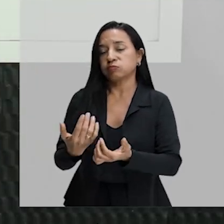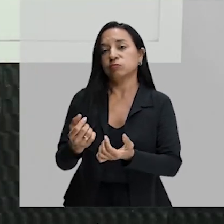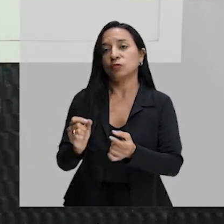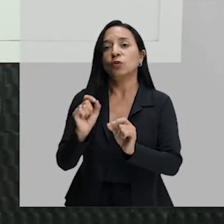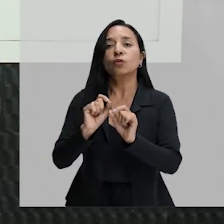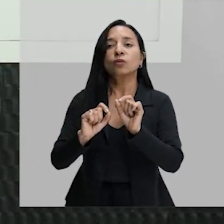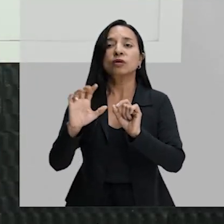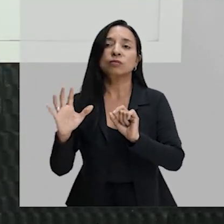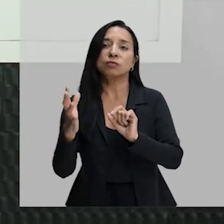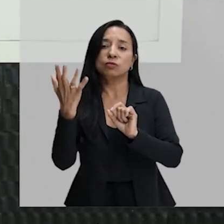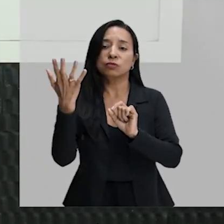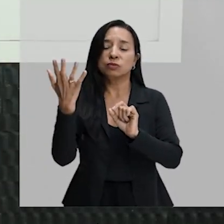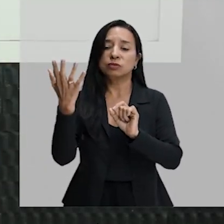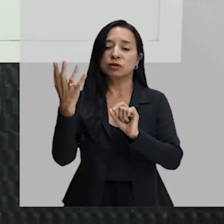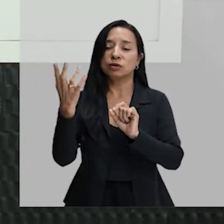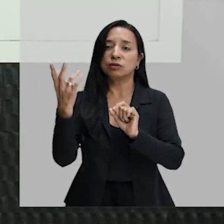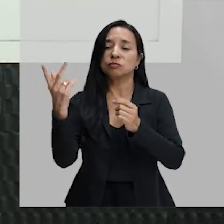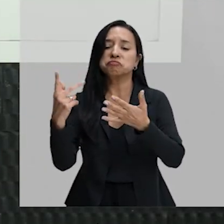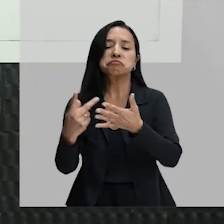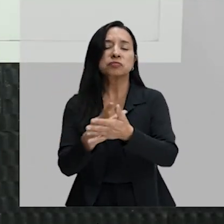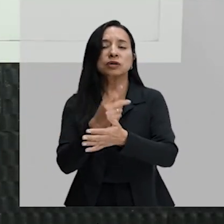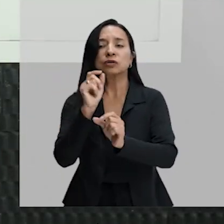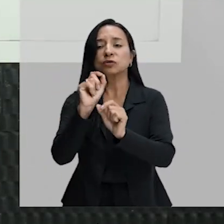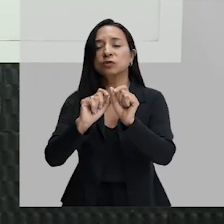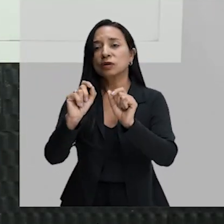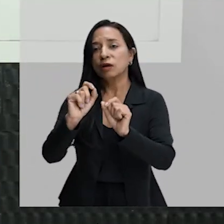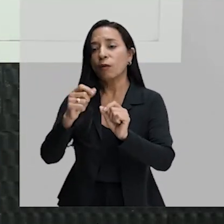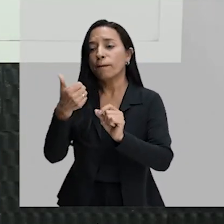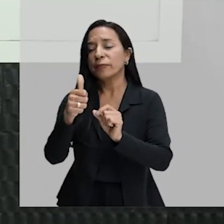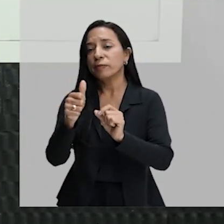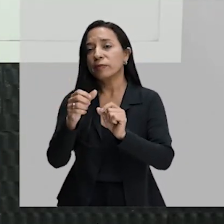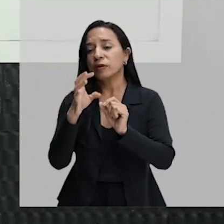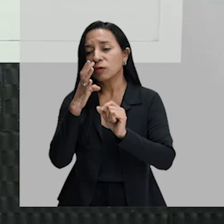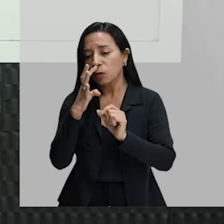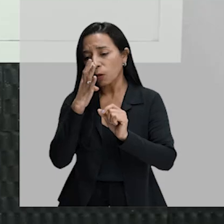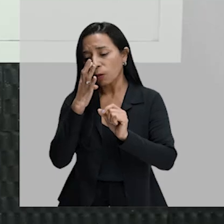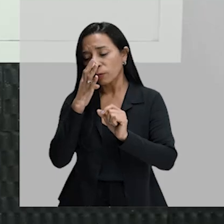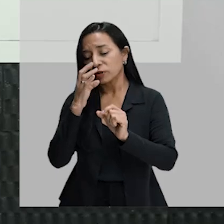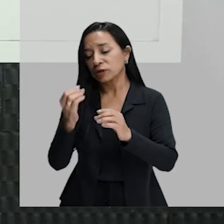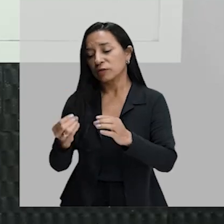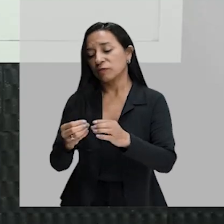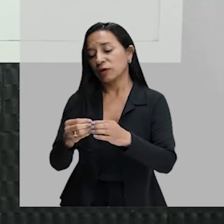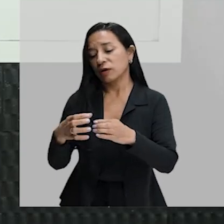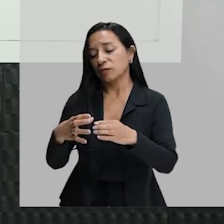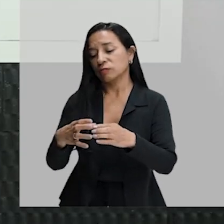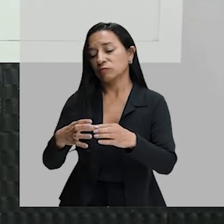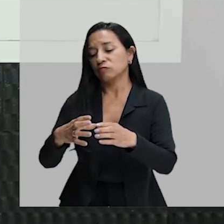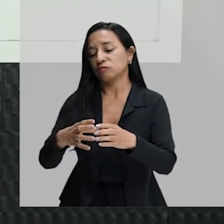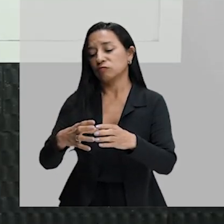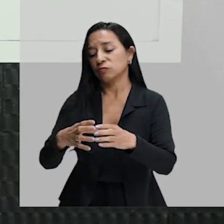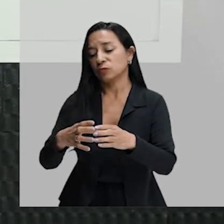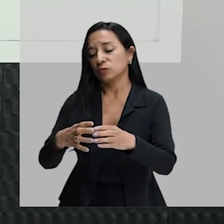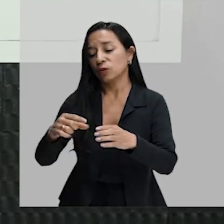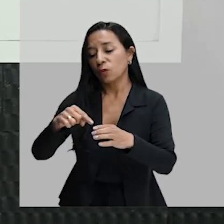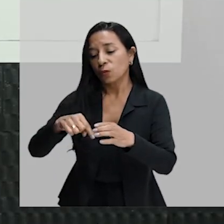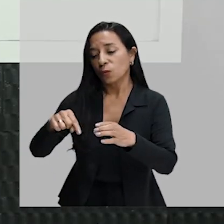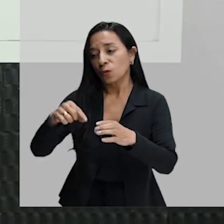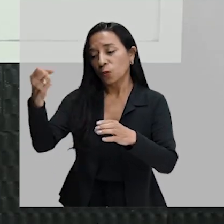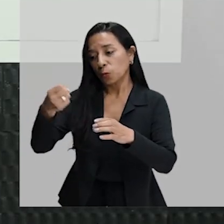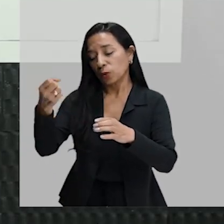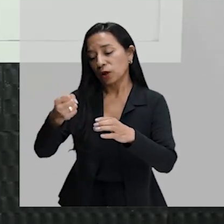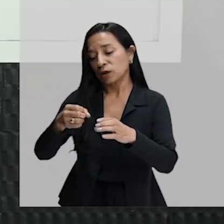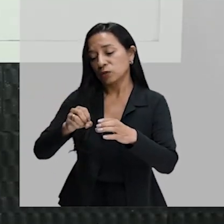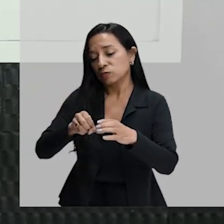o que é que vai acontecer? A primeira coisa que a gente vai observar é a dilatação do próprio líquido. Como nós estamos falando do